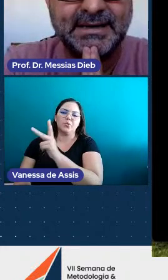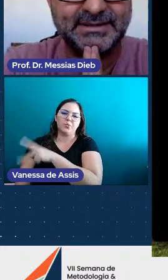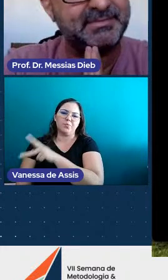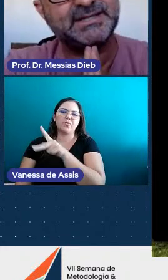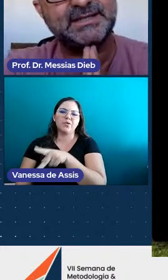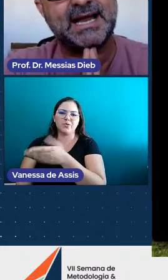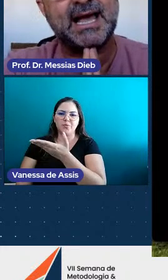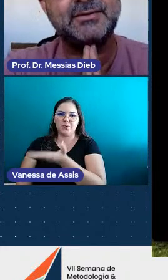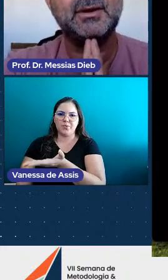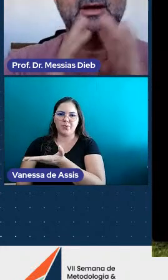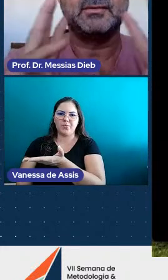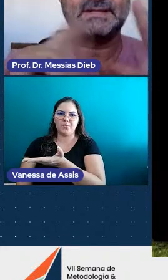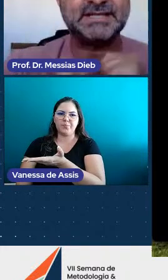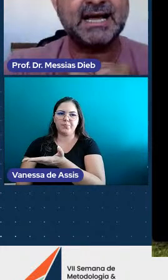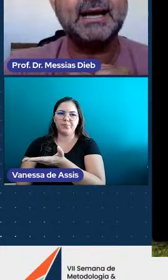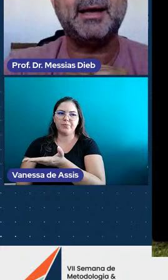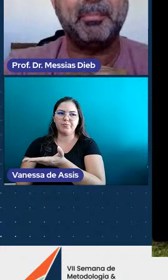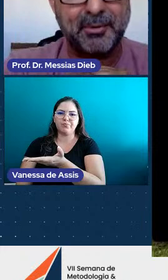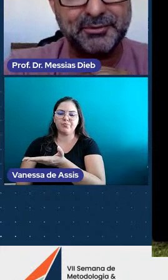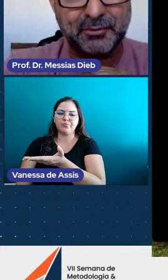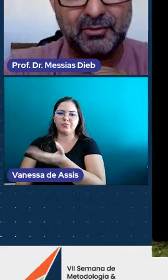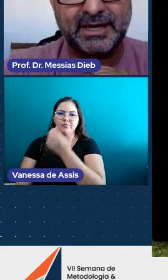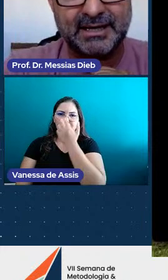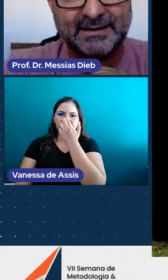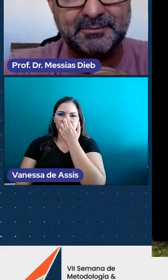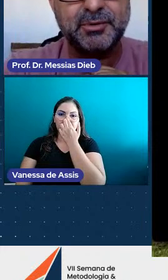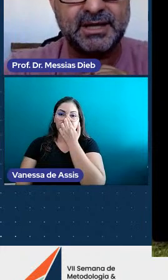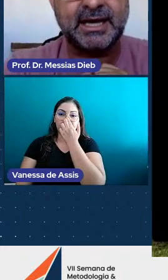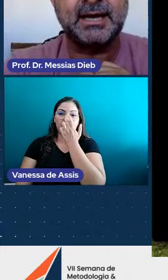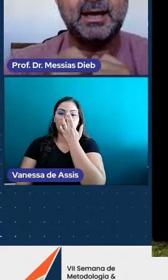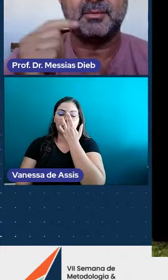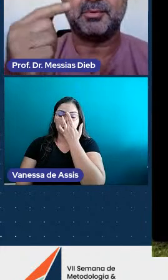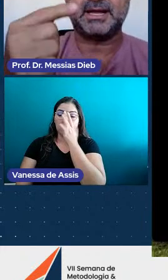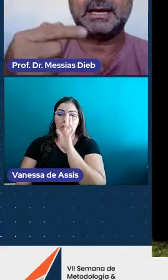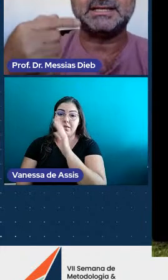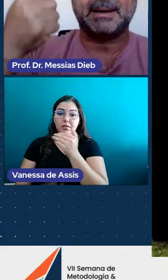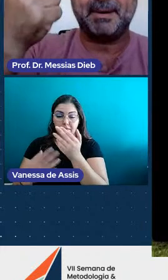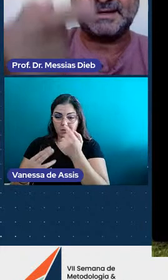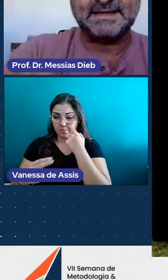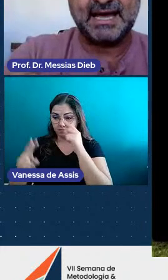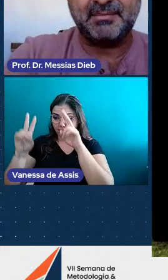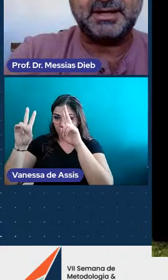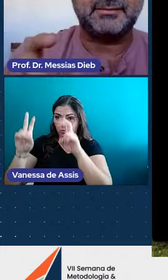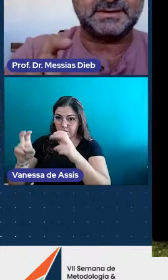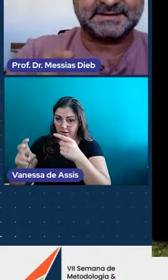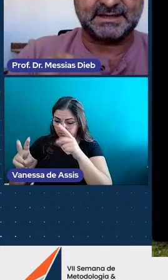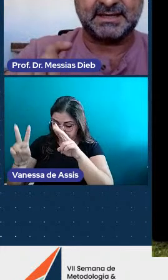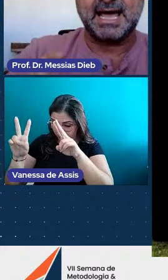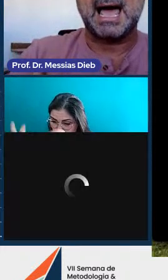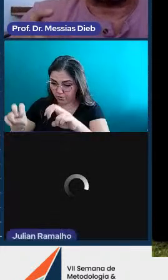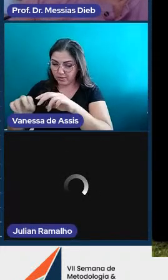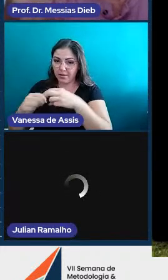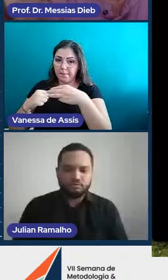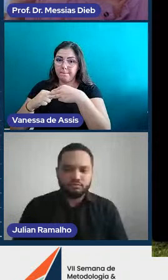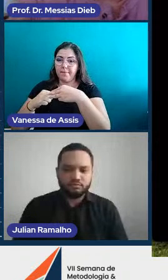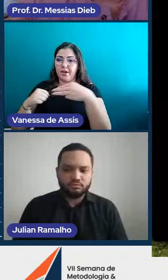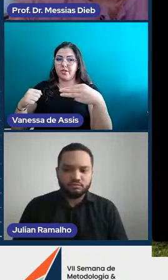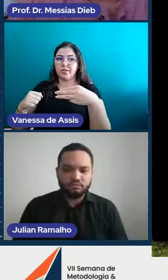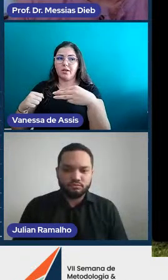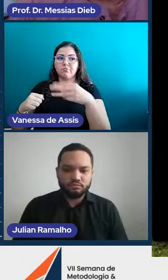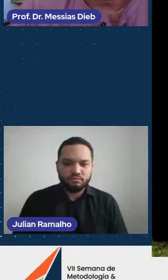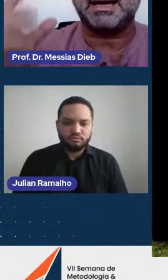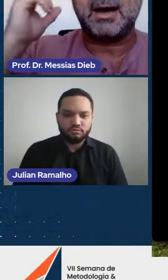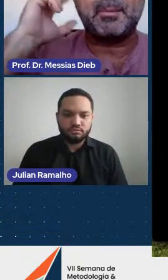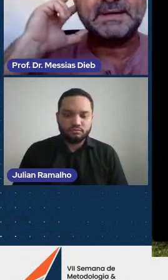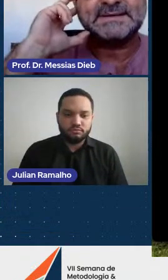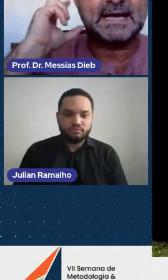uma banca de mestrado, você já ganha ponto com eles. Por quê? Porque eles já percebem que você, ao delimitar o